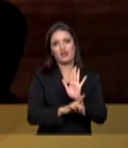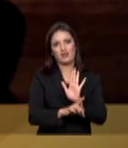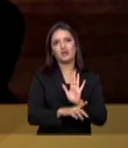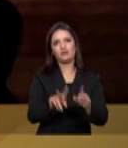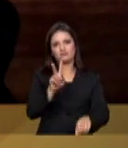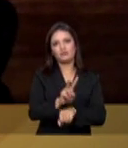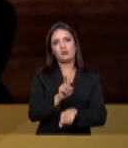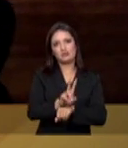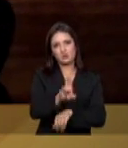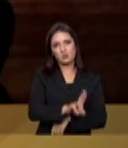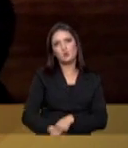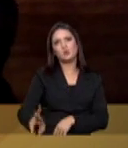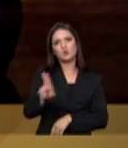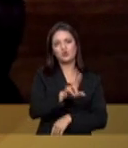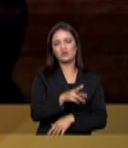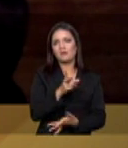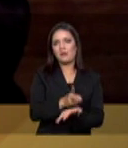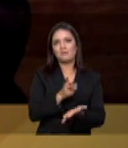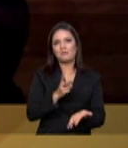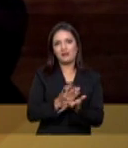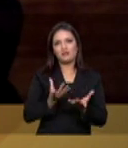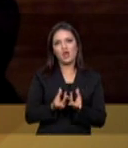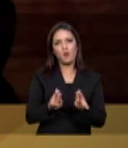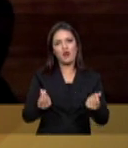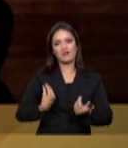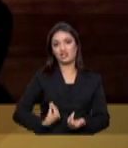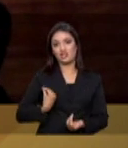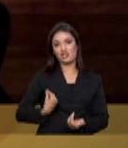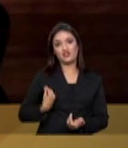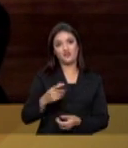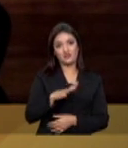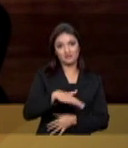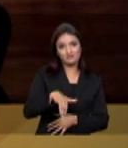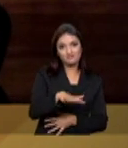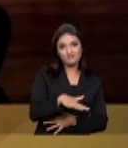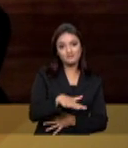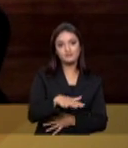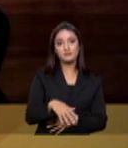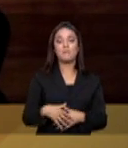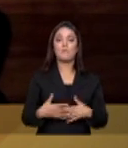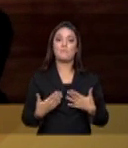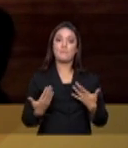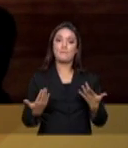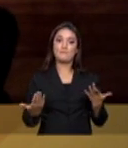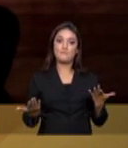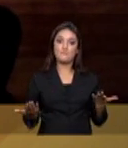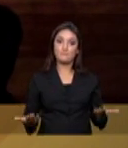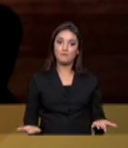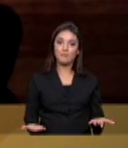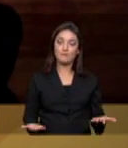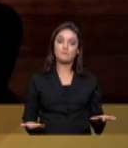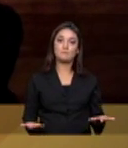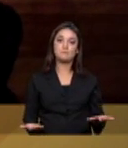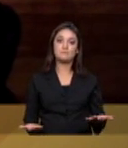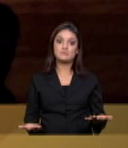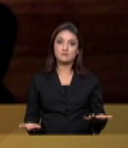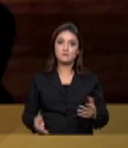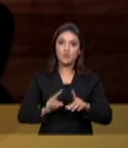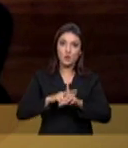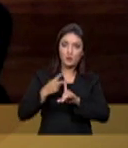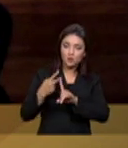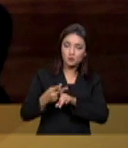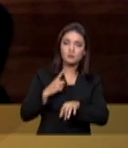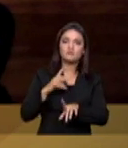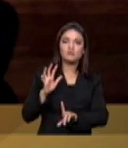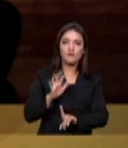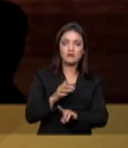mantendo a qualidade de vida dessas Comunidades a dupla a sensação terras indígenas e áreas